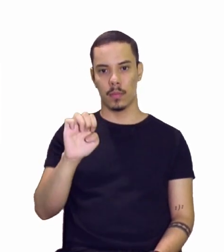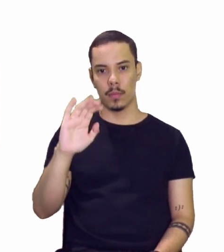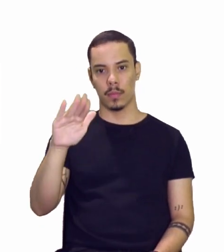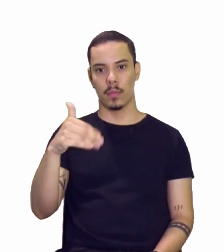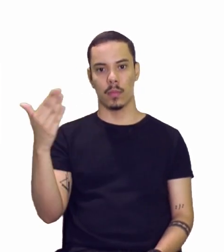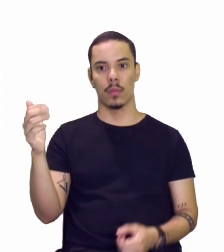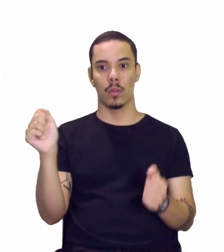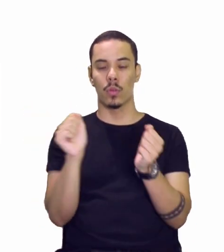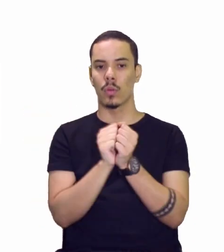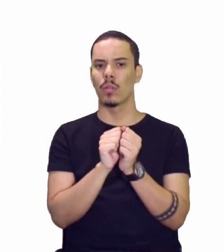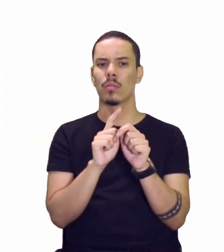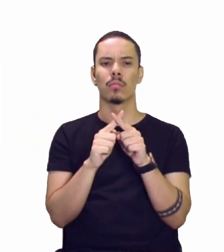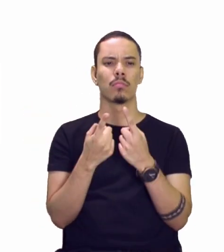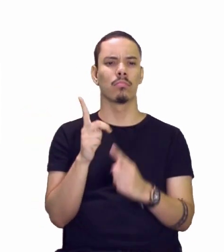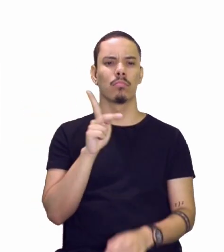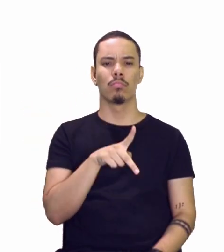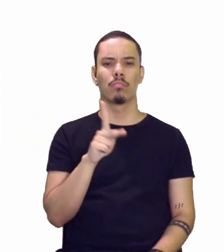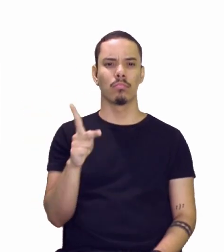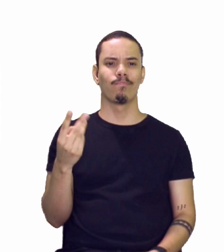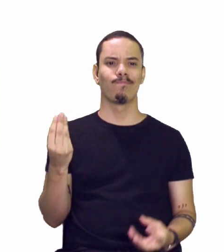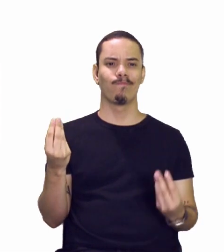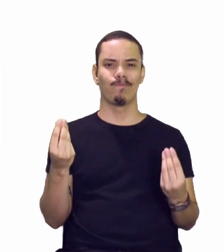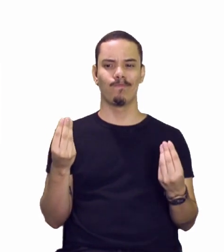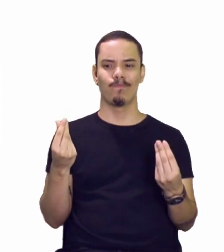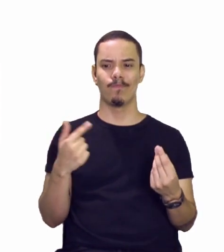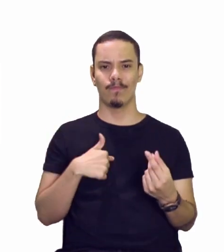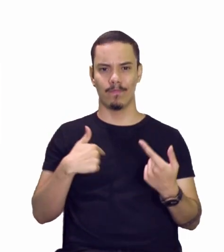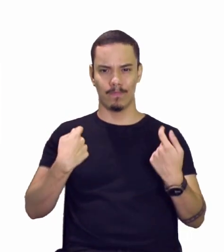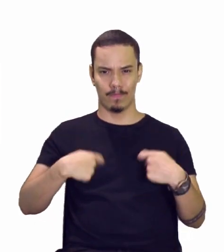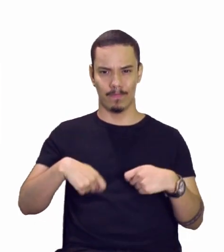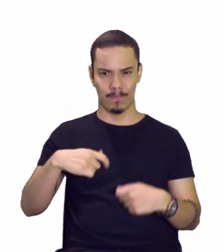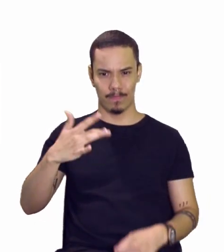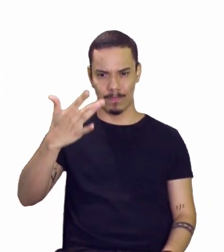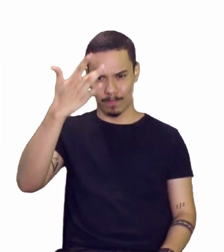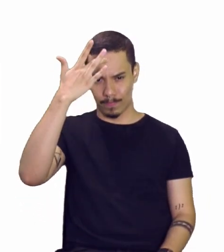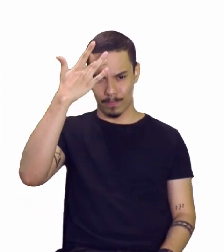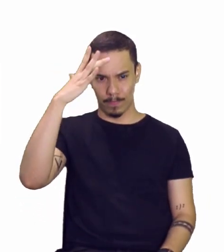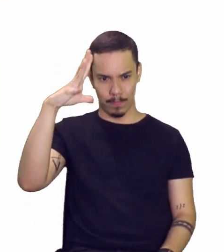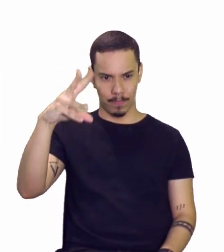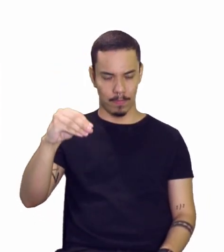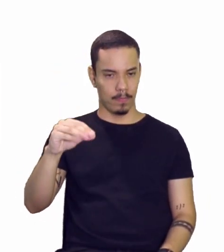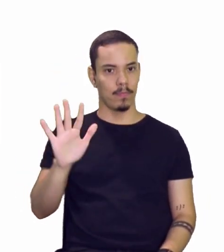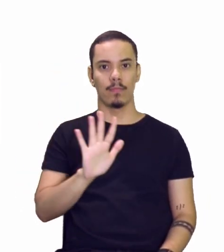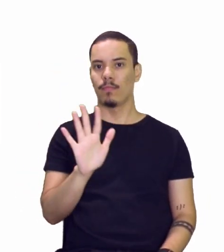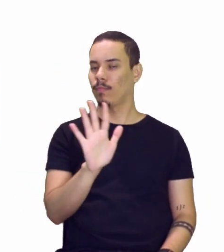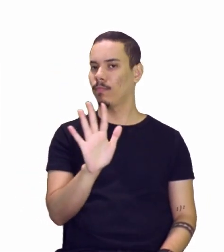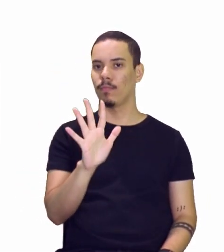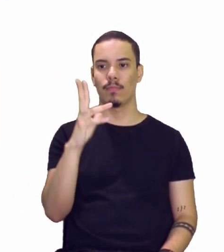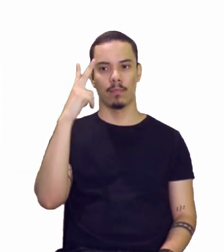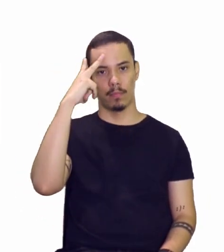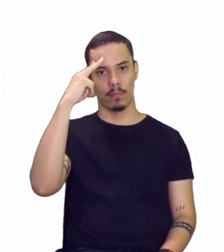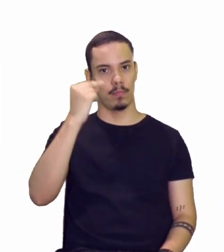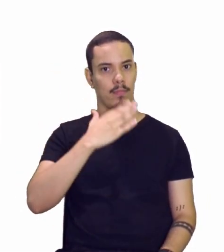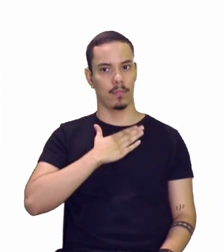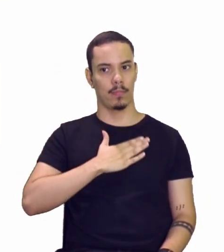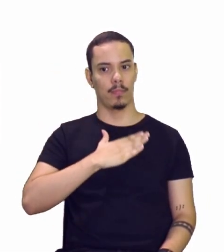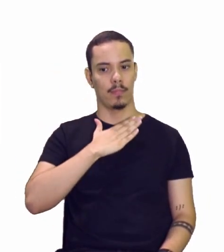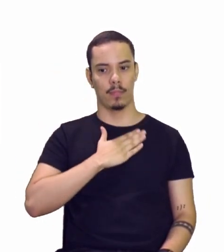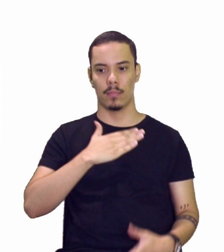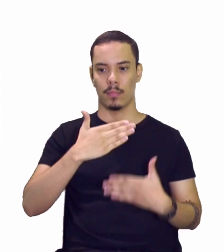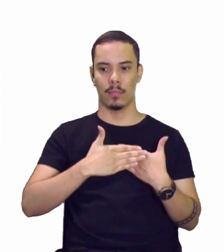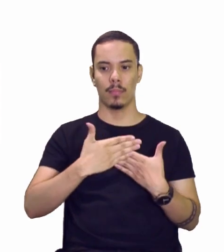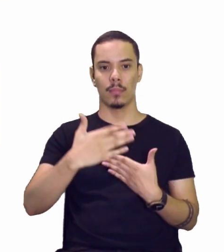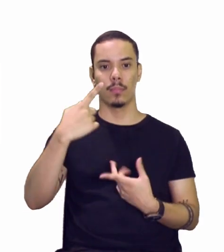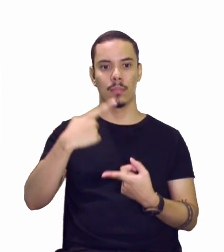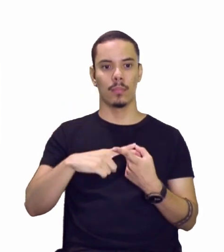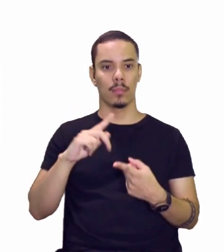segundos. Professor, fale. Eu preciso memorizar isso? Não. Pode ficar tranquilo, tá? É só